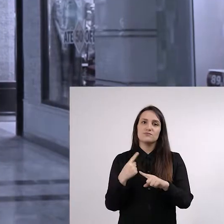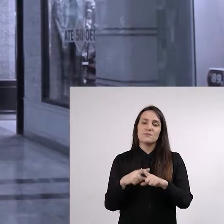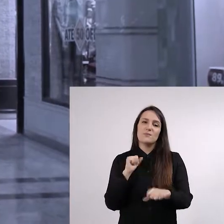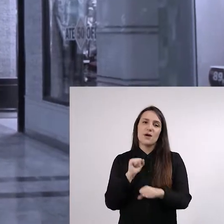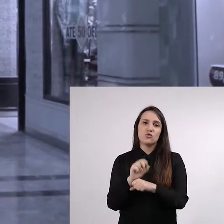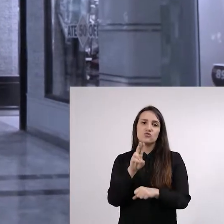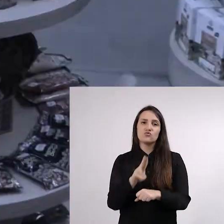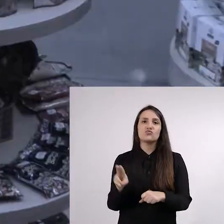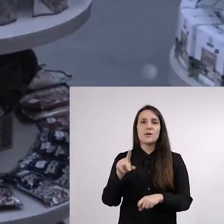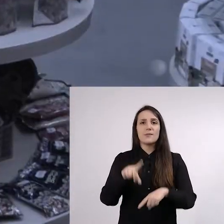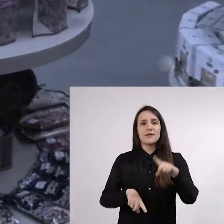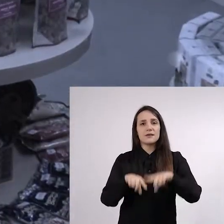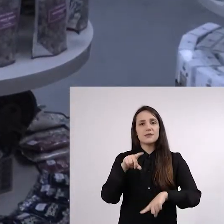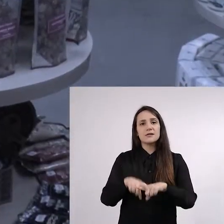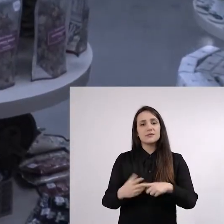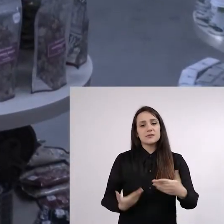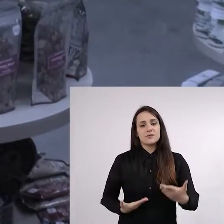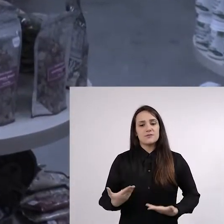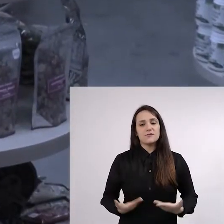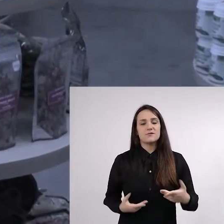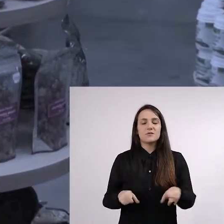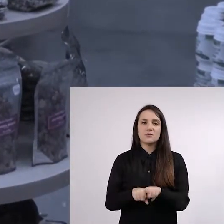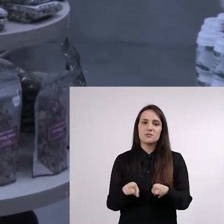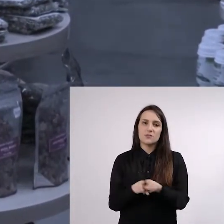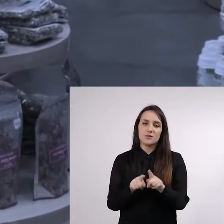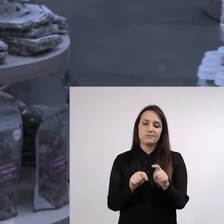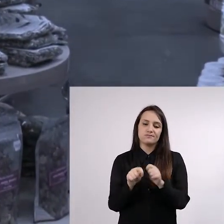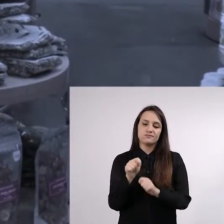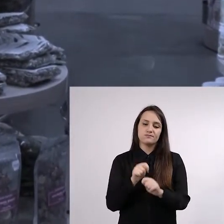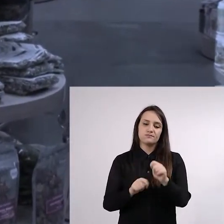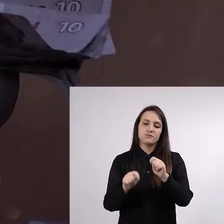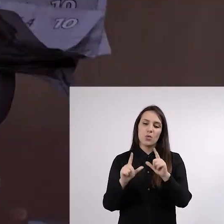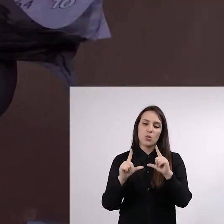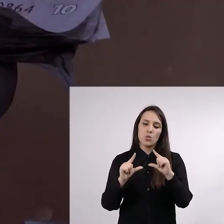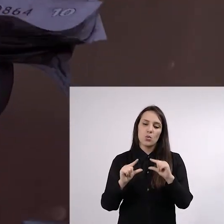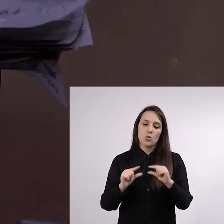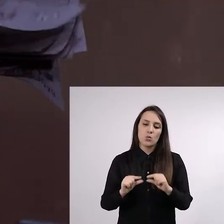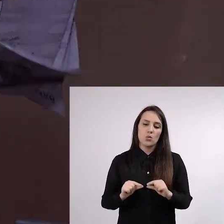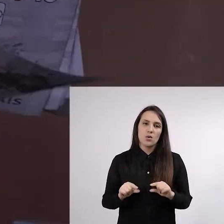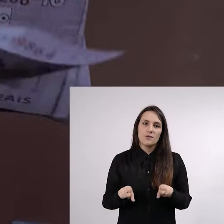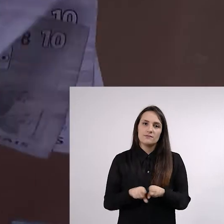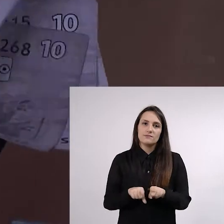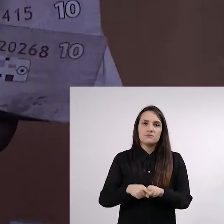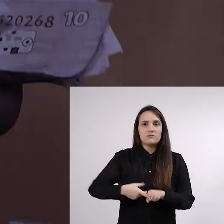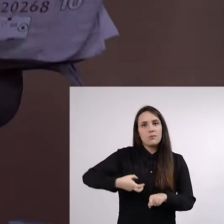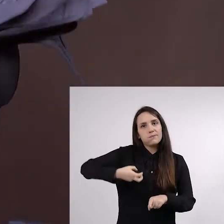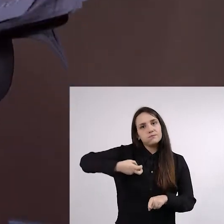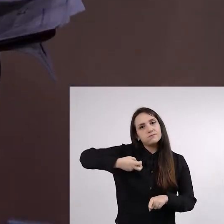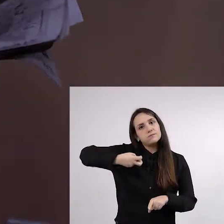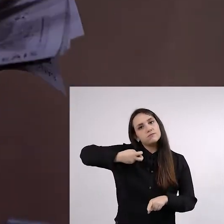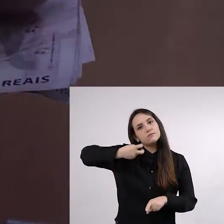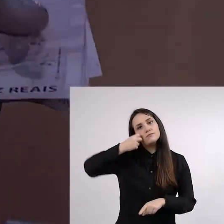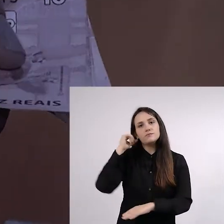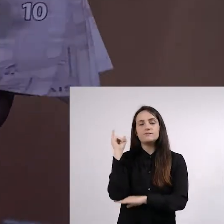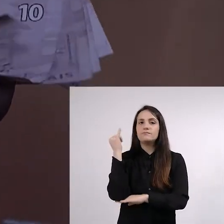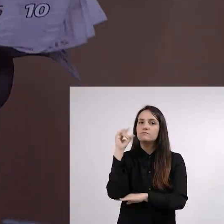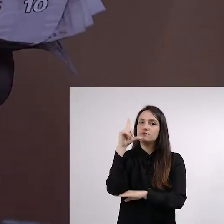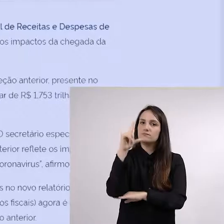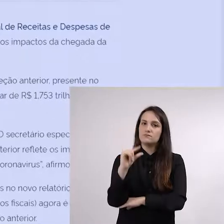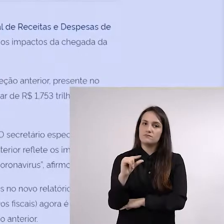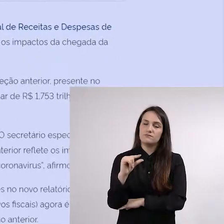redução no consumo de produtos e serviços, na retração da economia e, por fim, na queda brusca da arrecadação